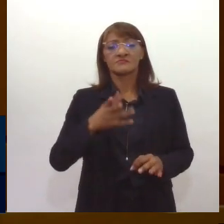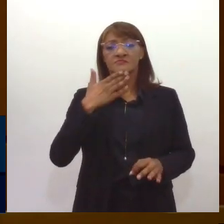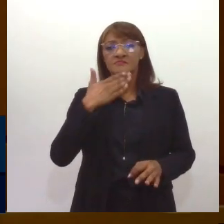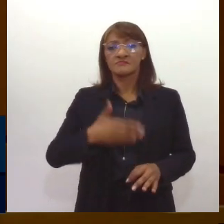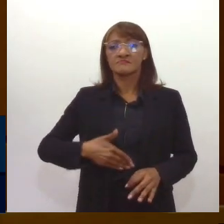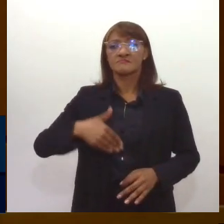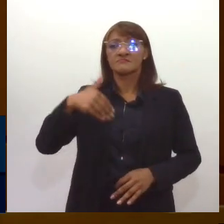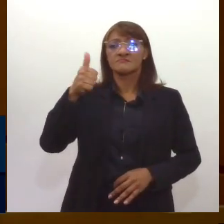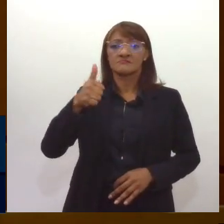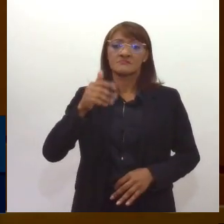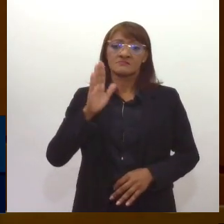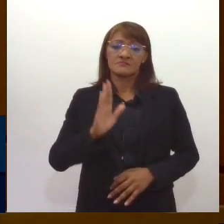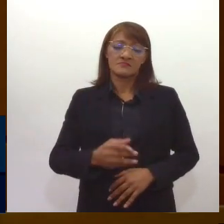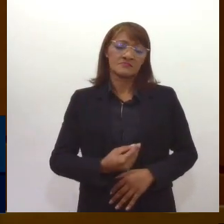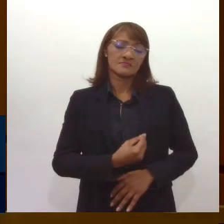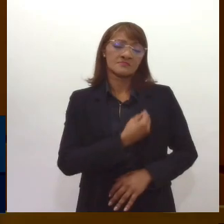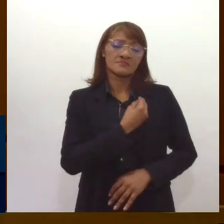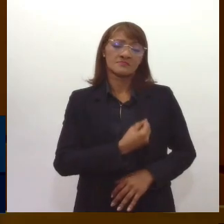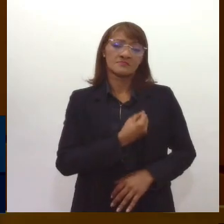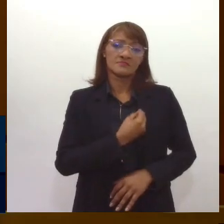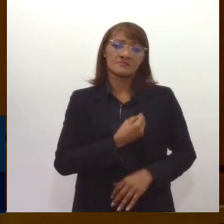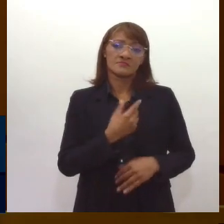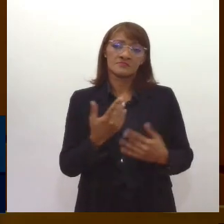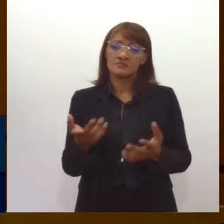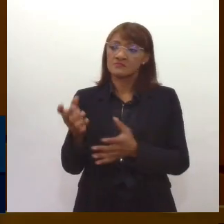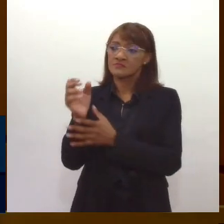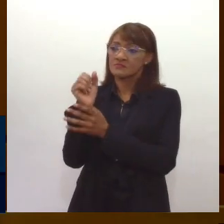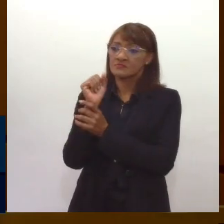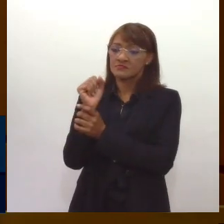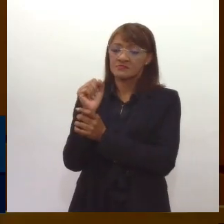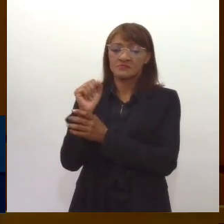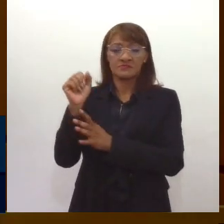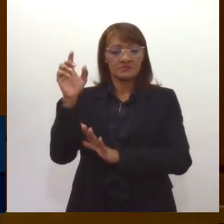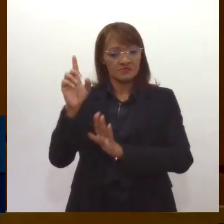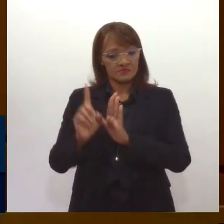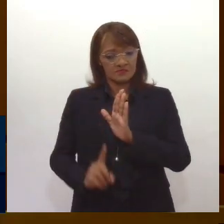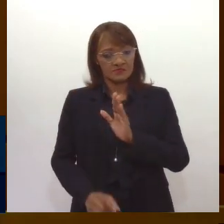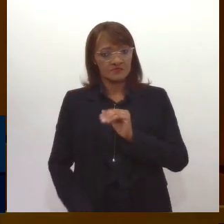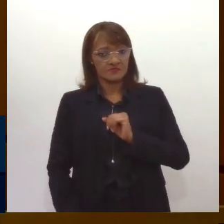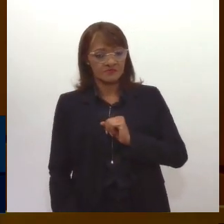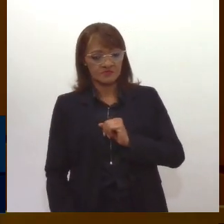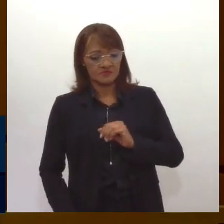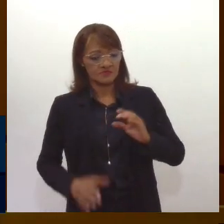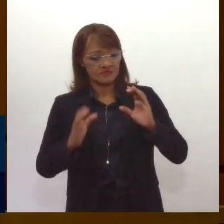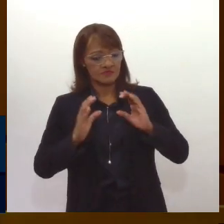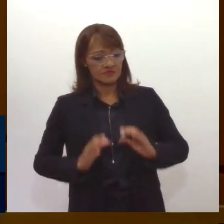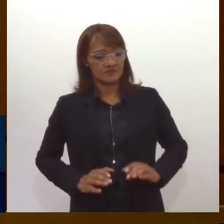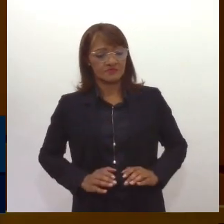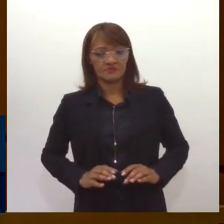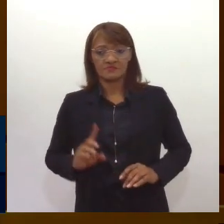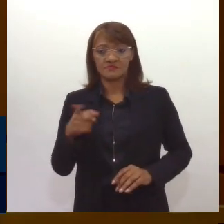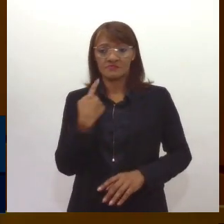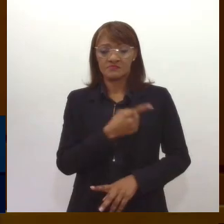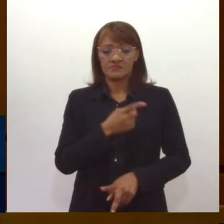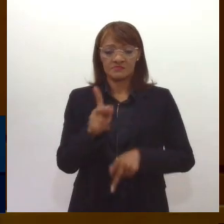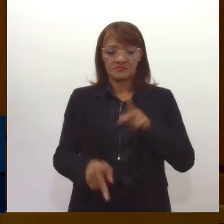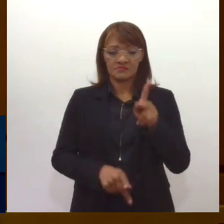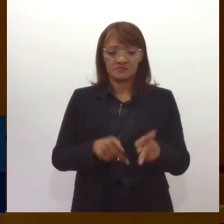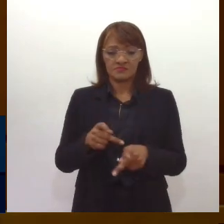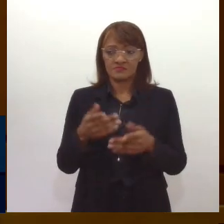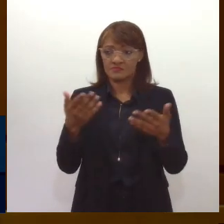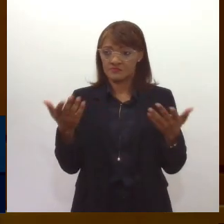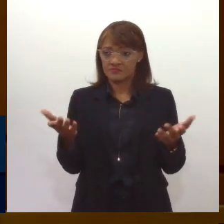dignidade e à garantia de direitos e cidadania para a nossa população. Então, senhor presidente, é